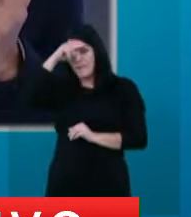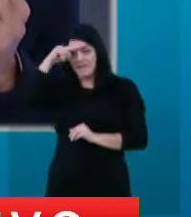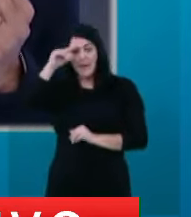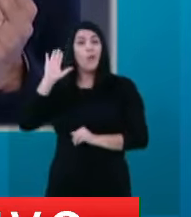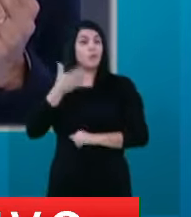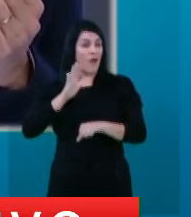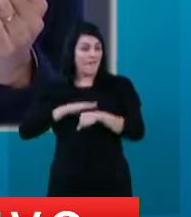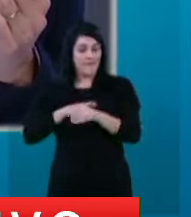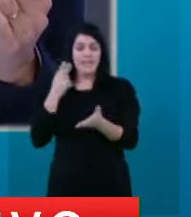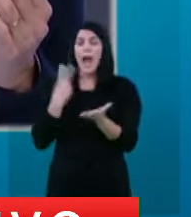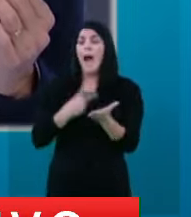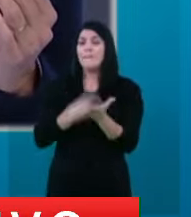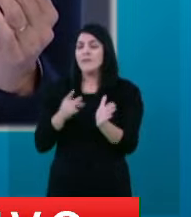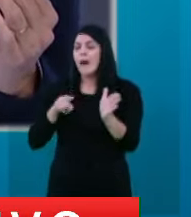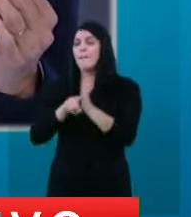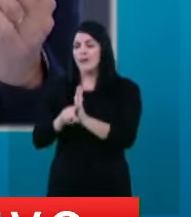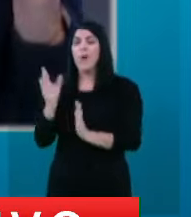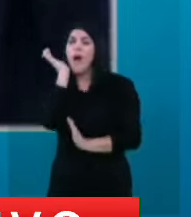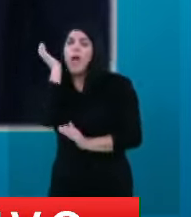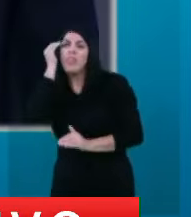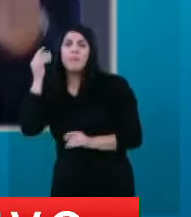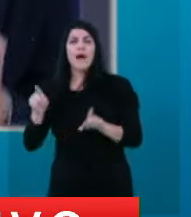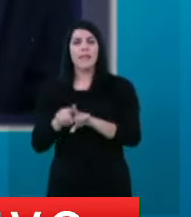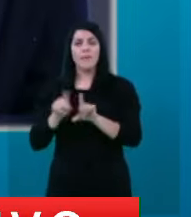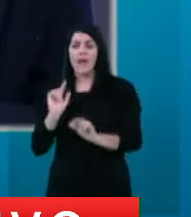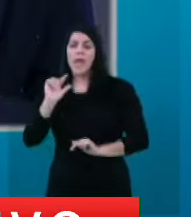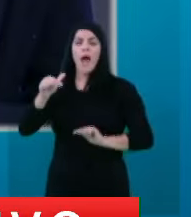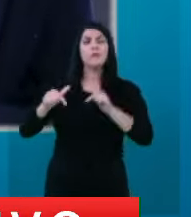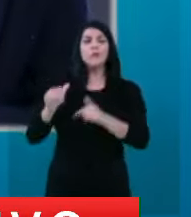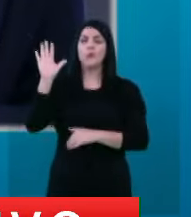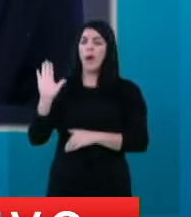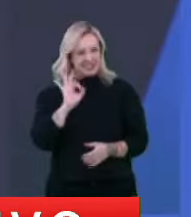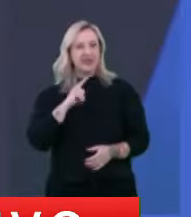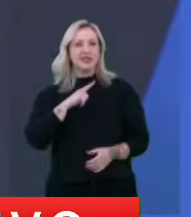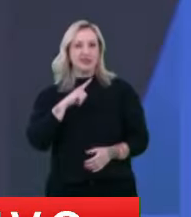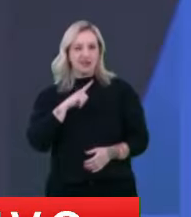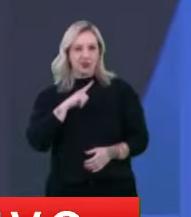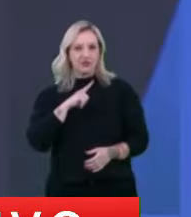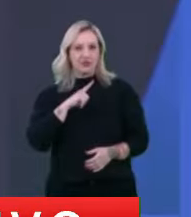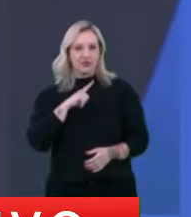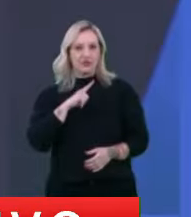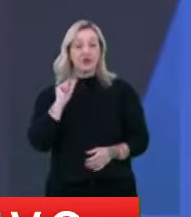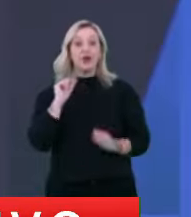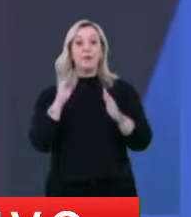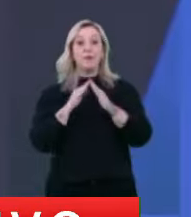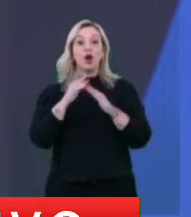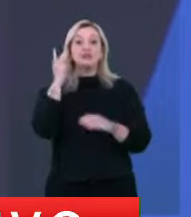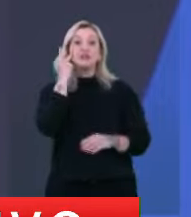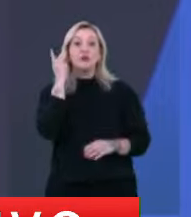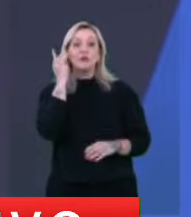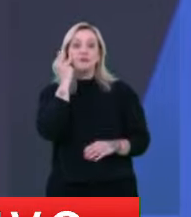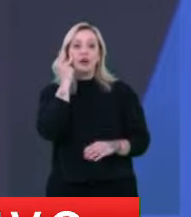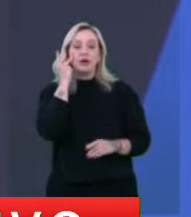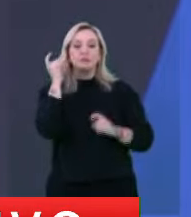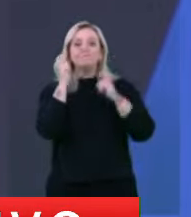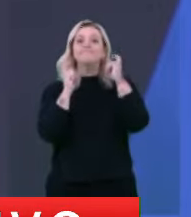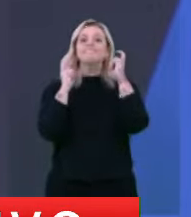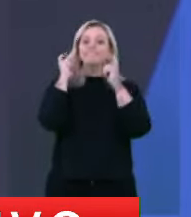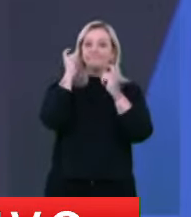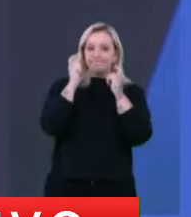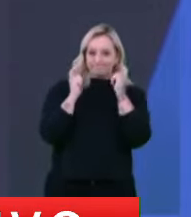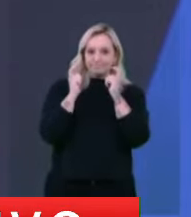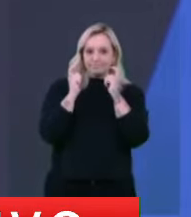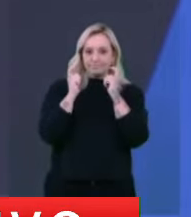sobre o passado né uma tentativa de exumar ah esqueletos no armário de cada um dos candidatos e